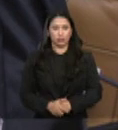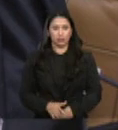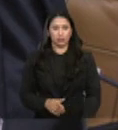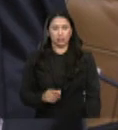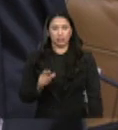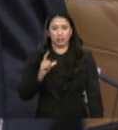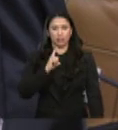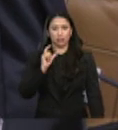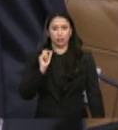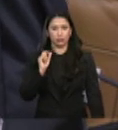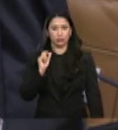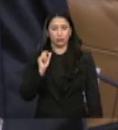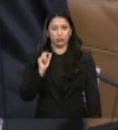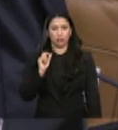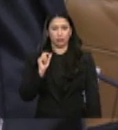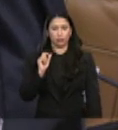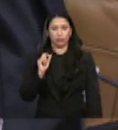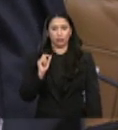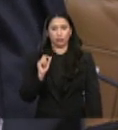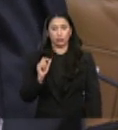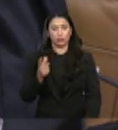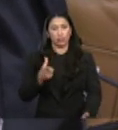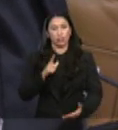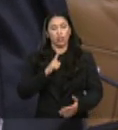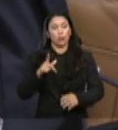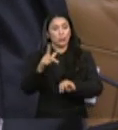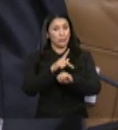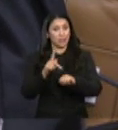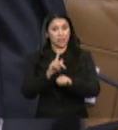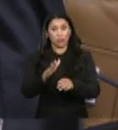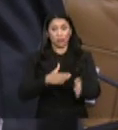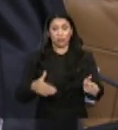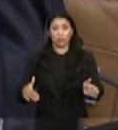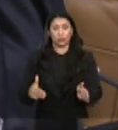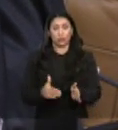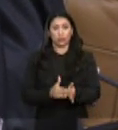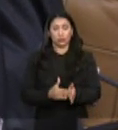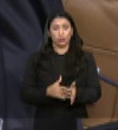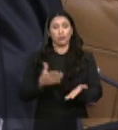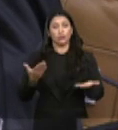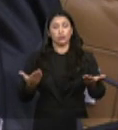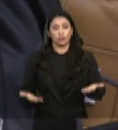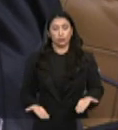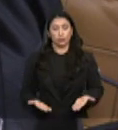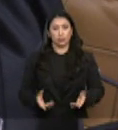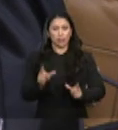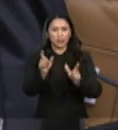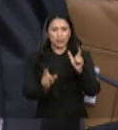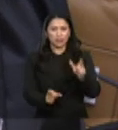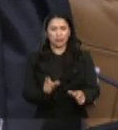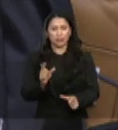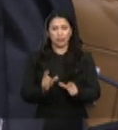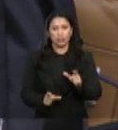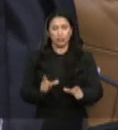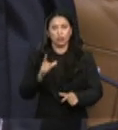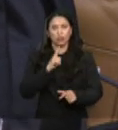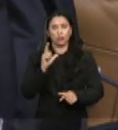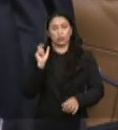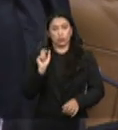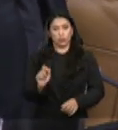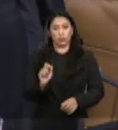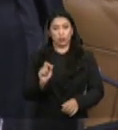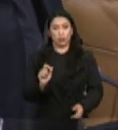aspas a pátria não é ninguém são todos e cada qual tem no seio dela